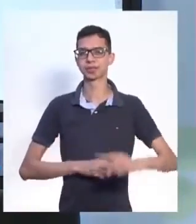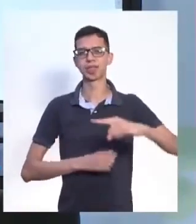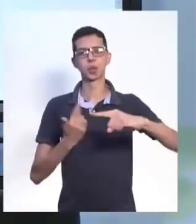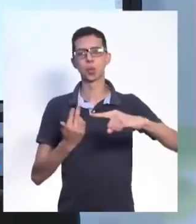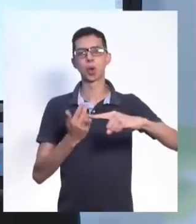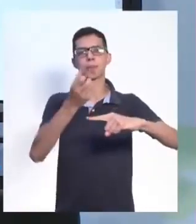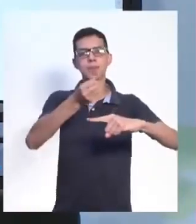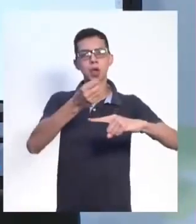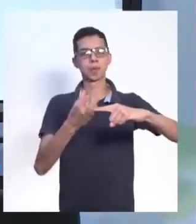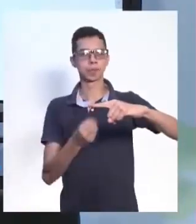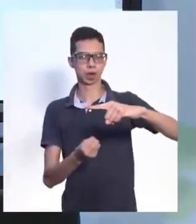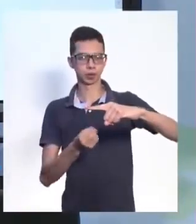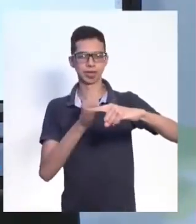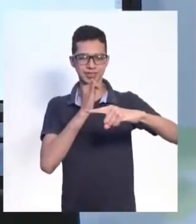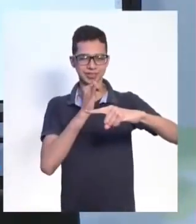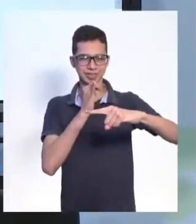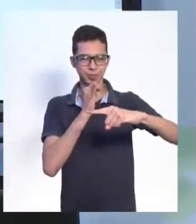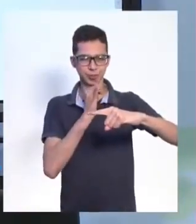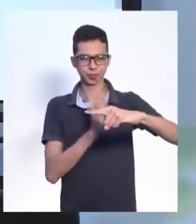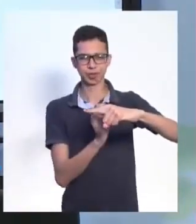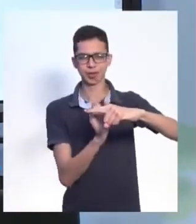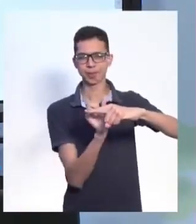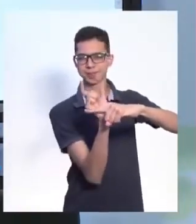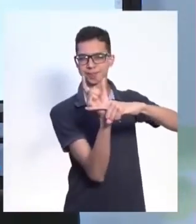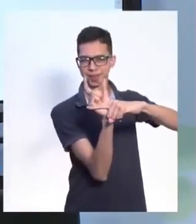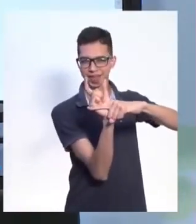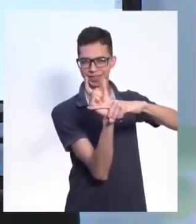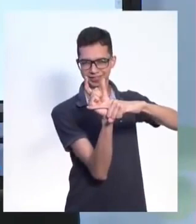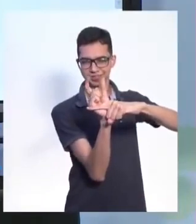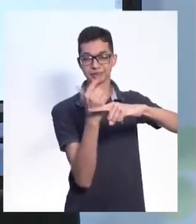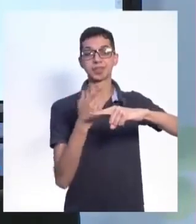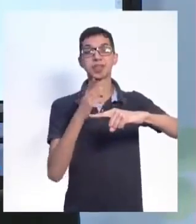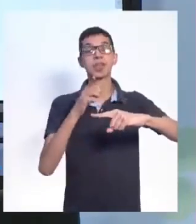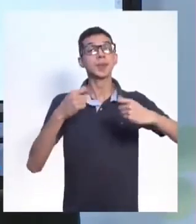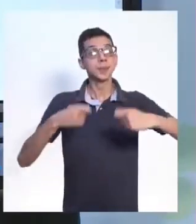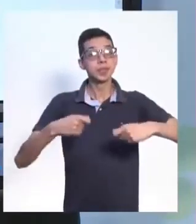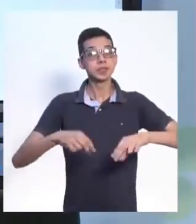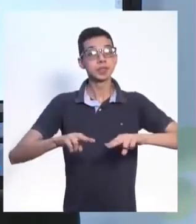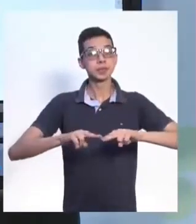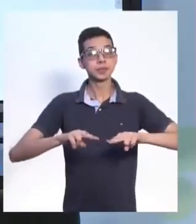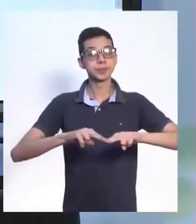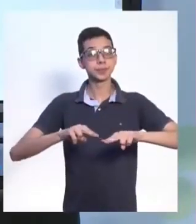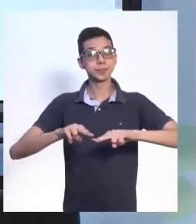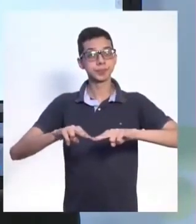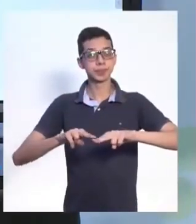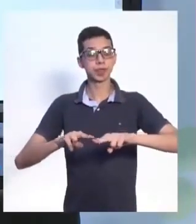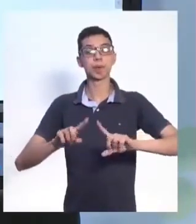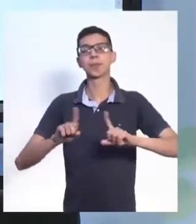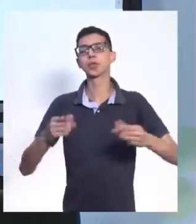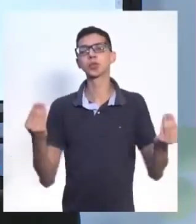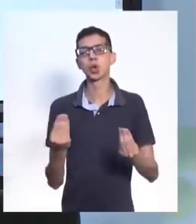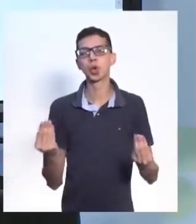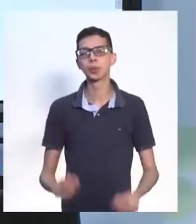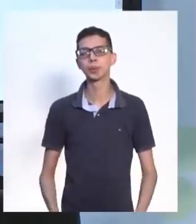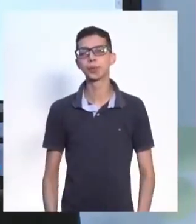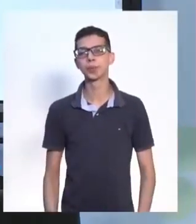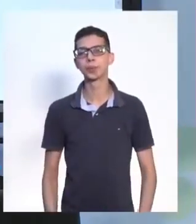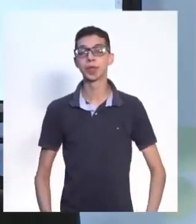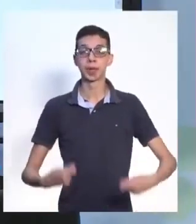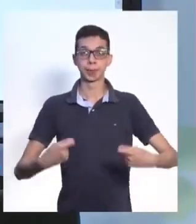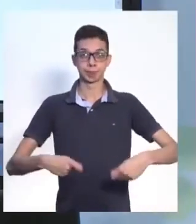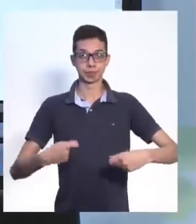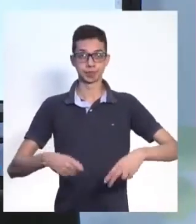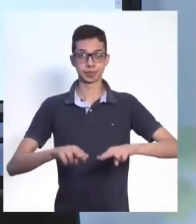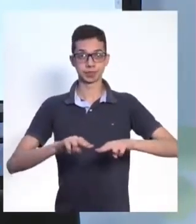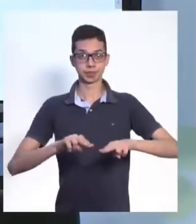as peças aí, elas têm que se encaixar. Se você nunca jogou, né? Elas têm que se encaixar. Só que elas têm que se encaixar de uma forma que ela